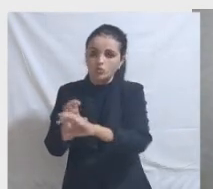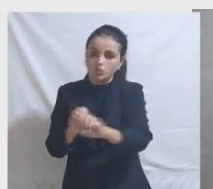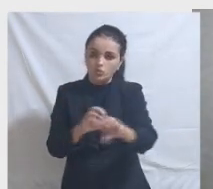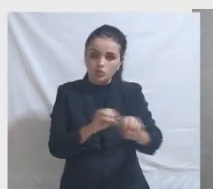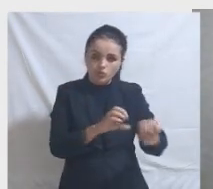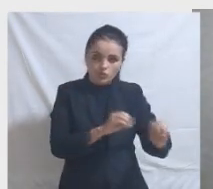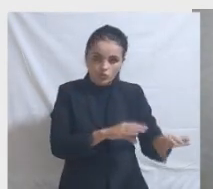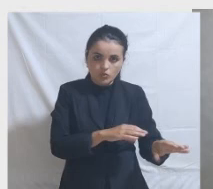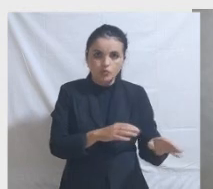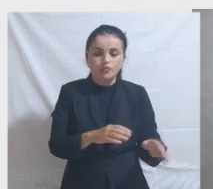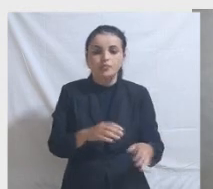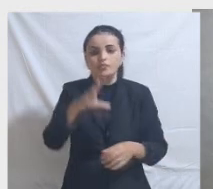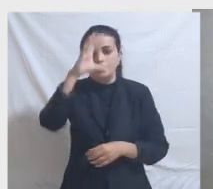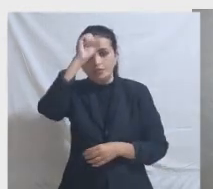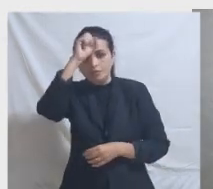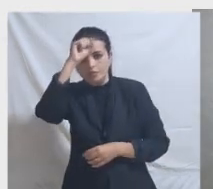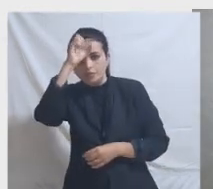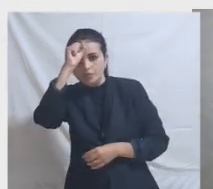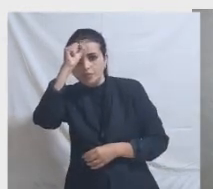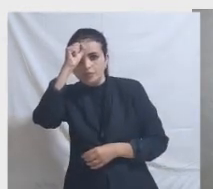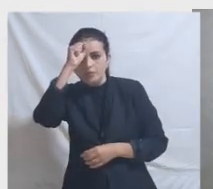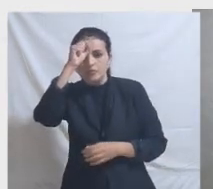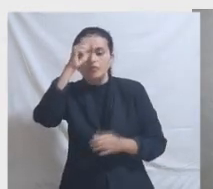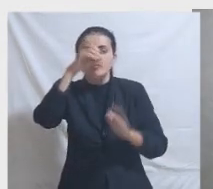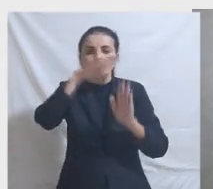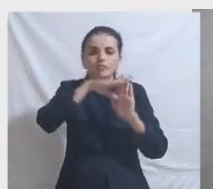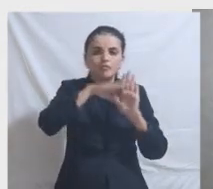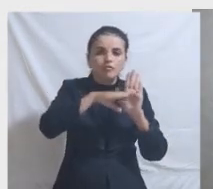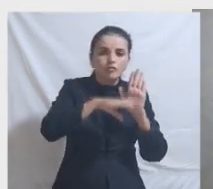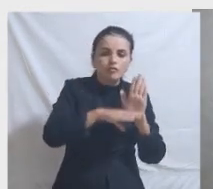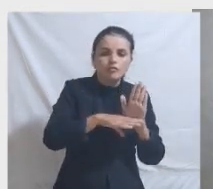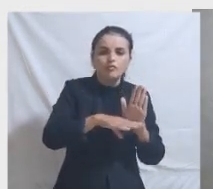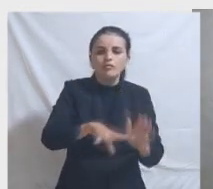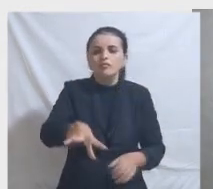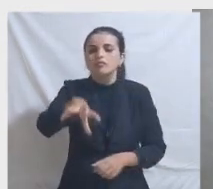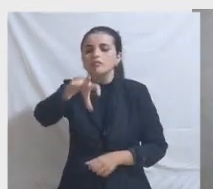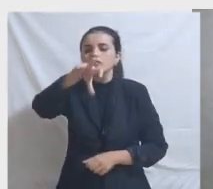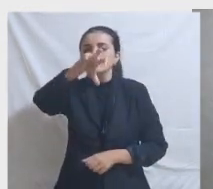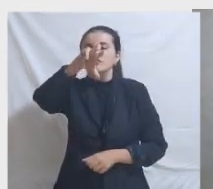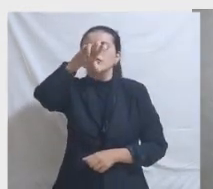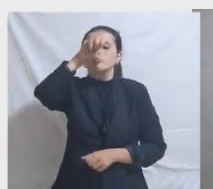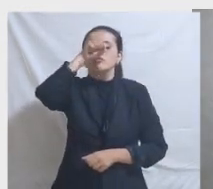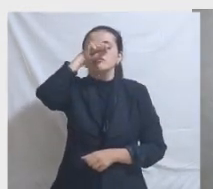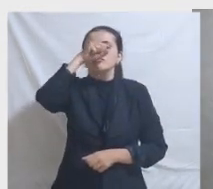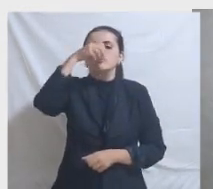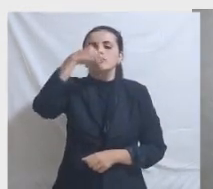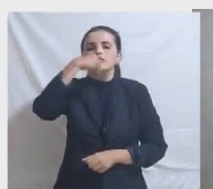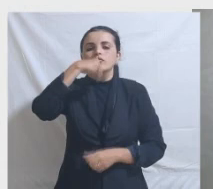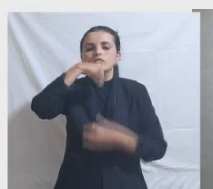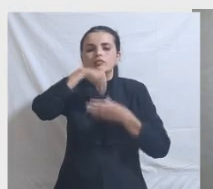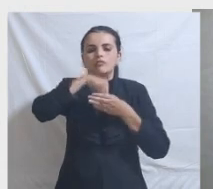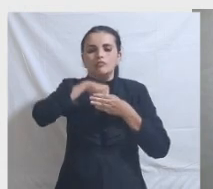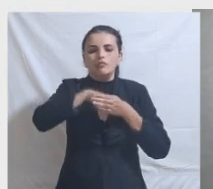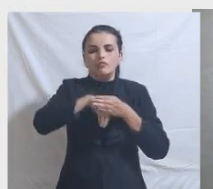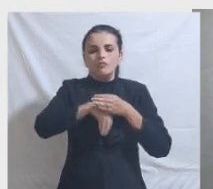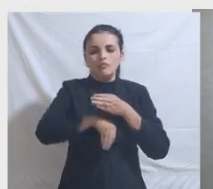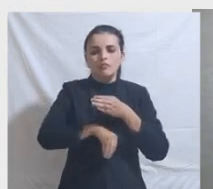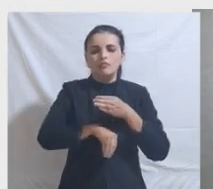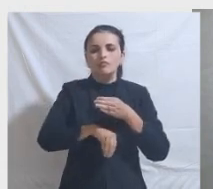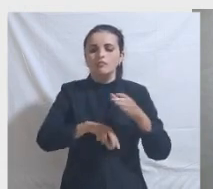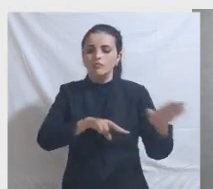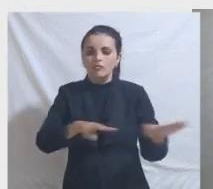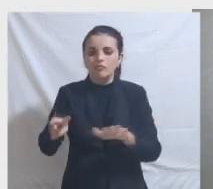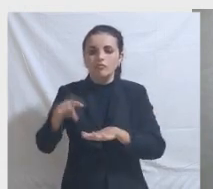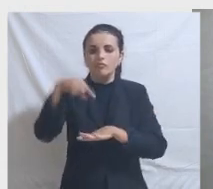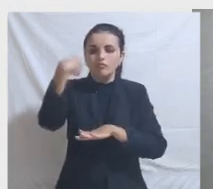a gente aprendeu, a gente viu quais são as etapas do processo respiratório, do nosso sistema respiratório. E na próxima aula a gente vê como é que funciona